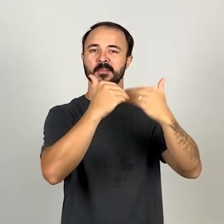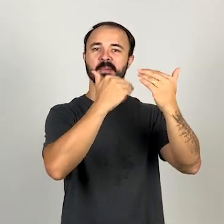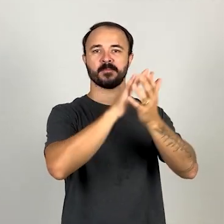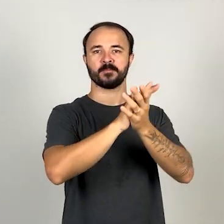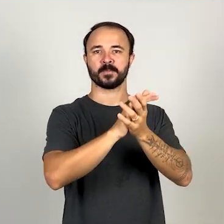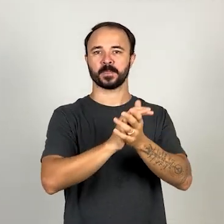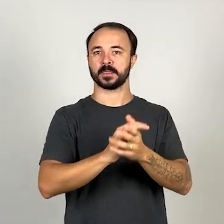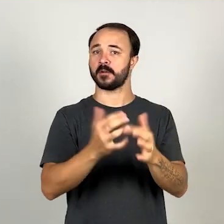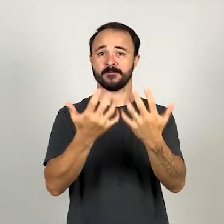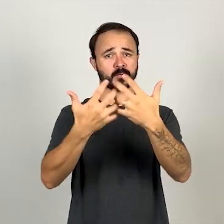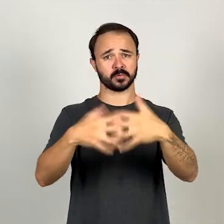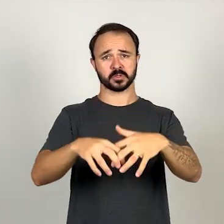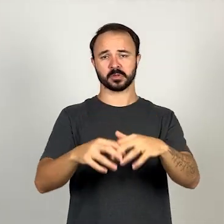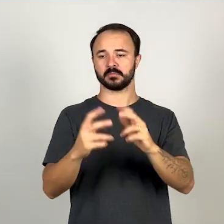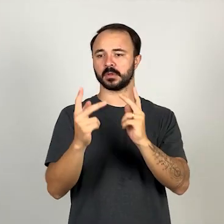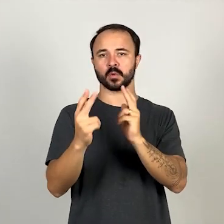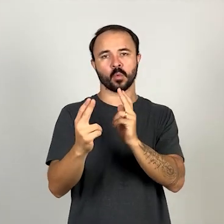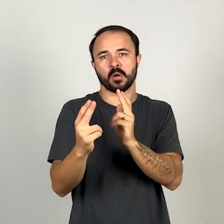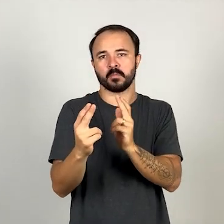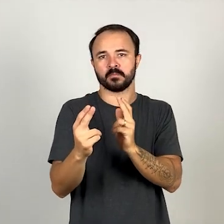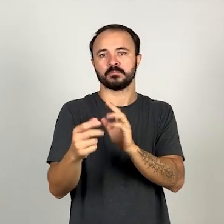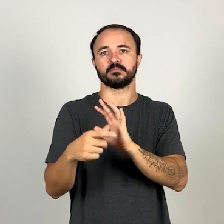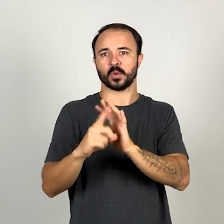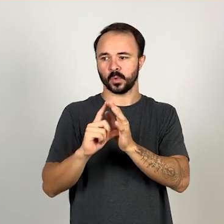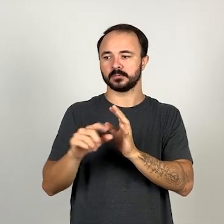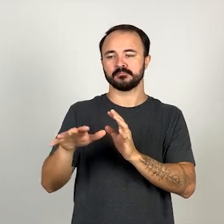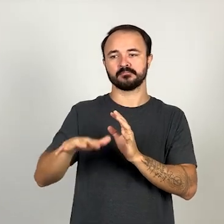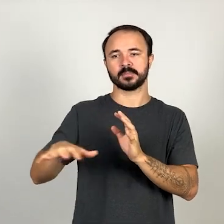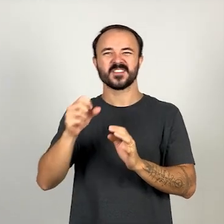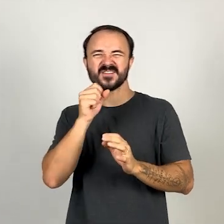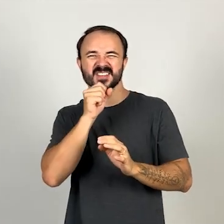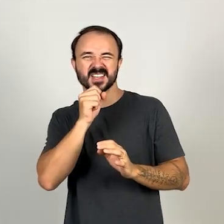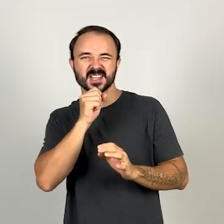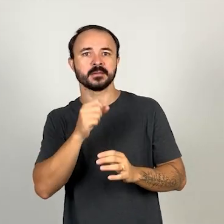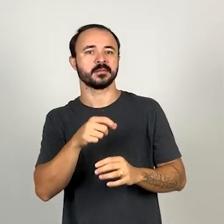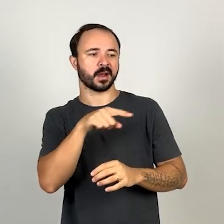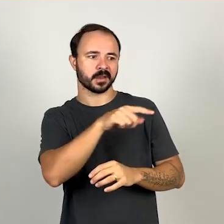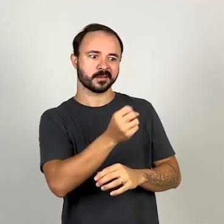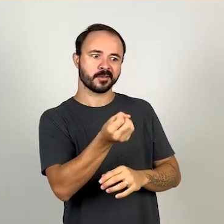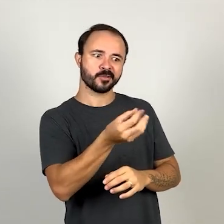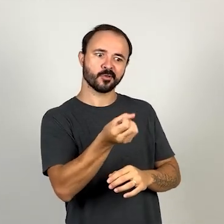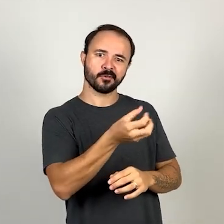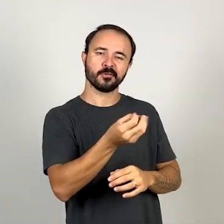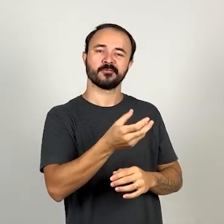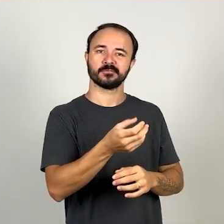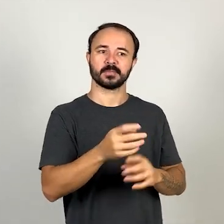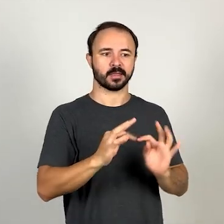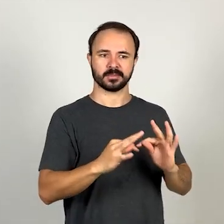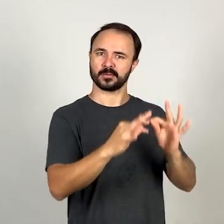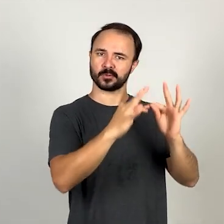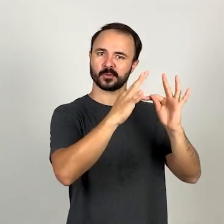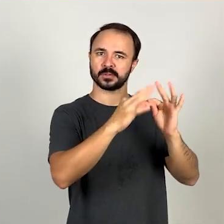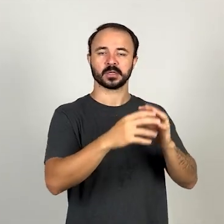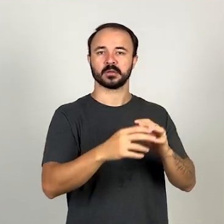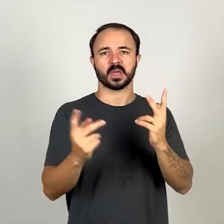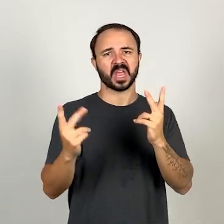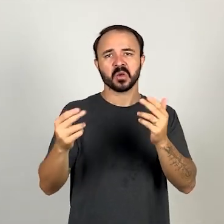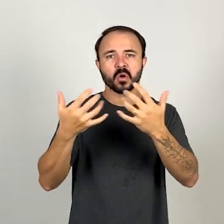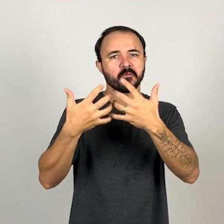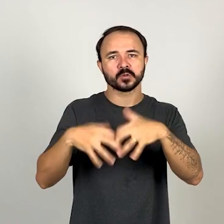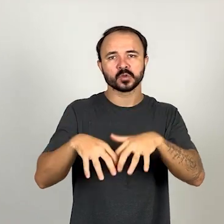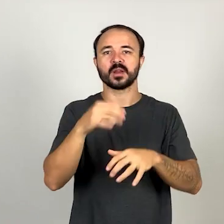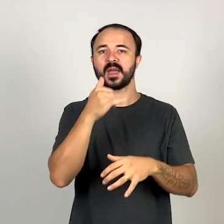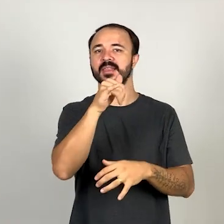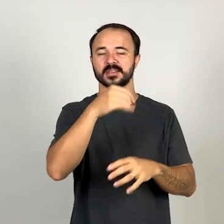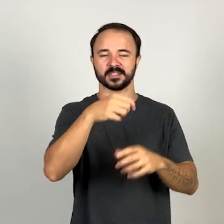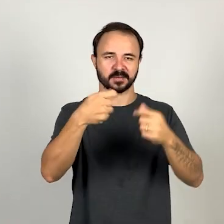dois polos com diferença de cargas, formando polo positivo e negativo, e a partir daí o circuito ele pode ser